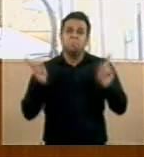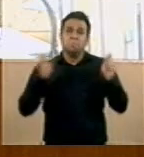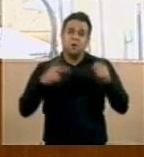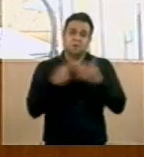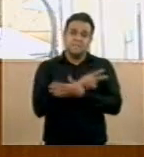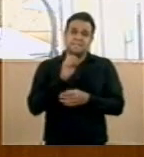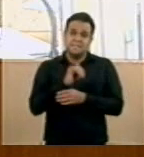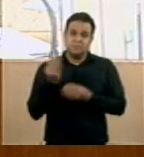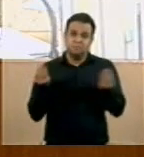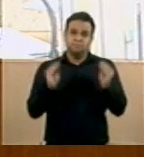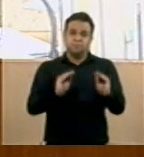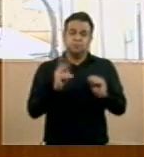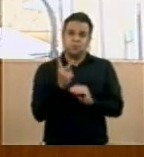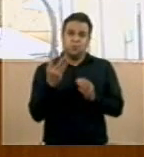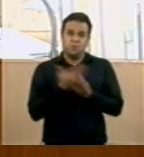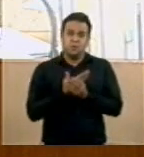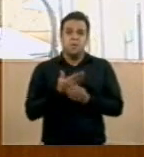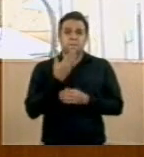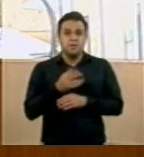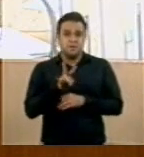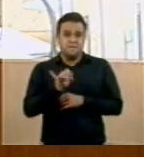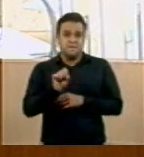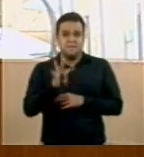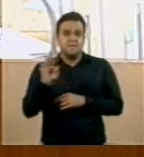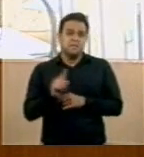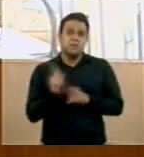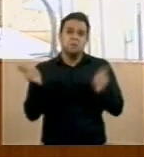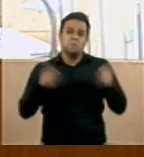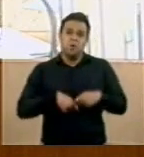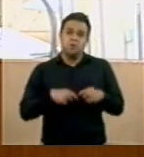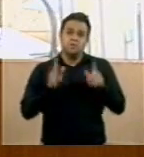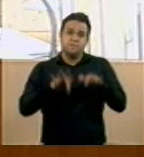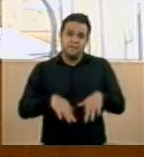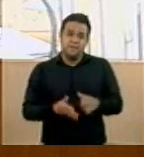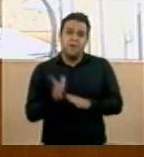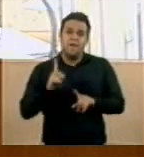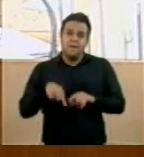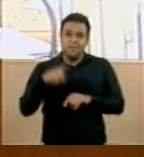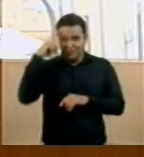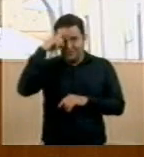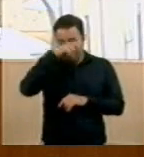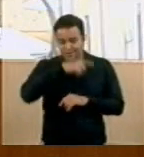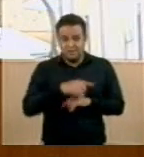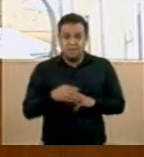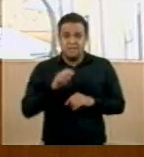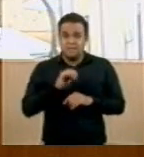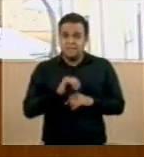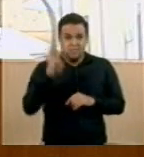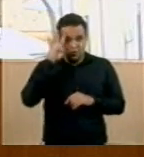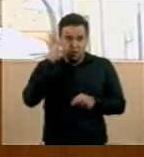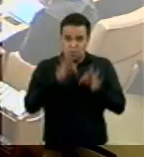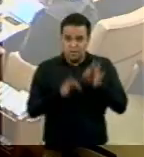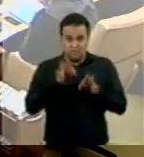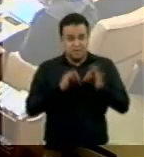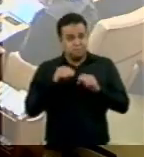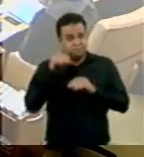dois processos e, por exemplo, alguém pede vista, nós podemos terminar a sessão. É muito difícil isso. E se não julgarmos na quarta, o de